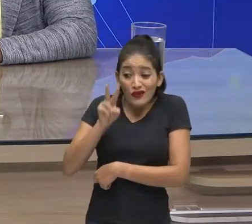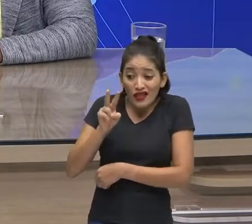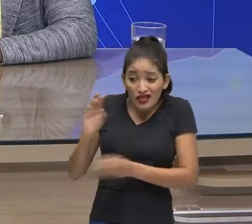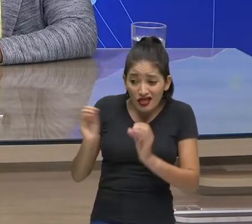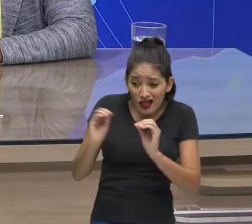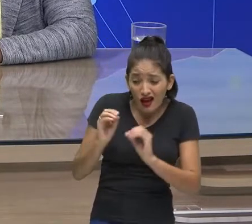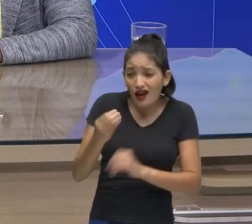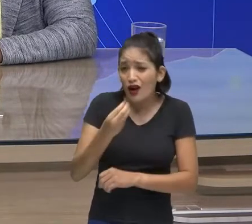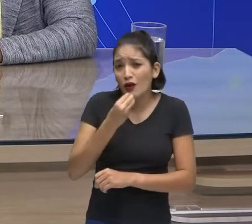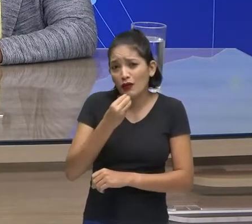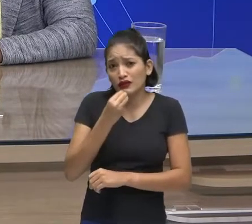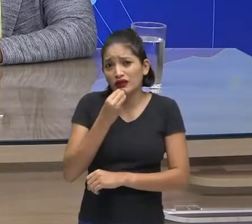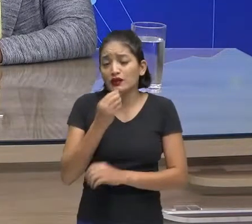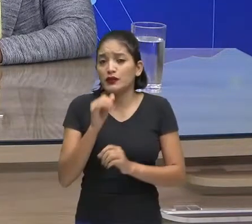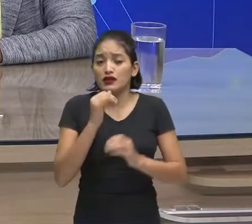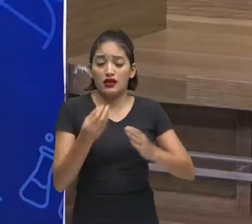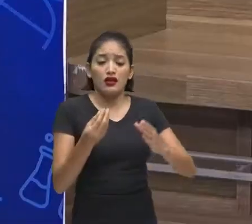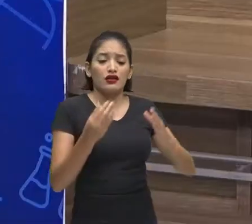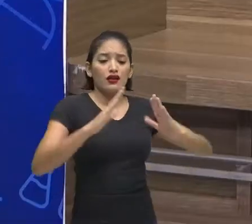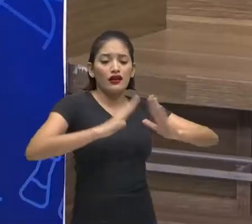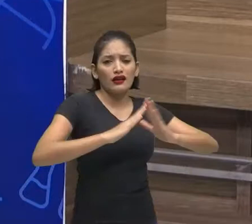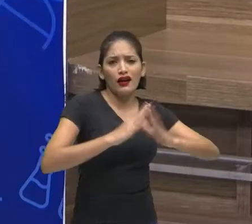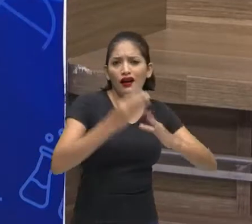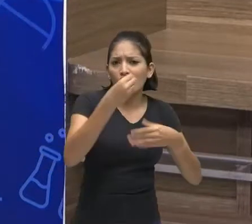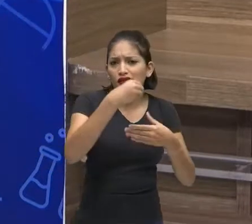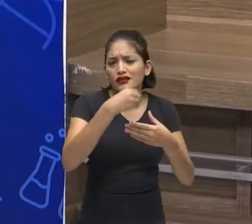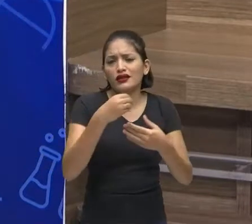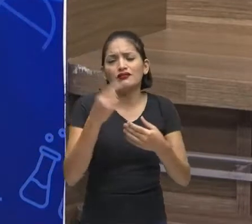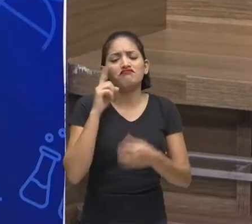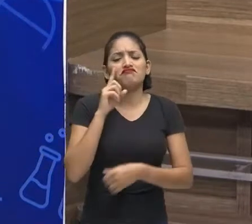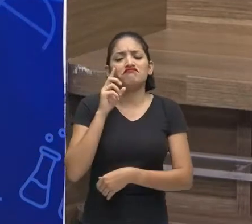possibilidade, se você está na situação de que você